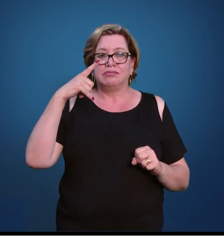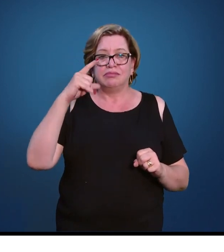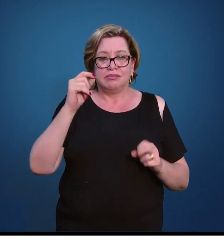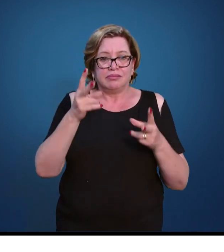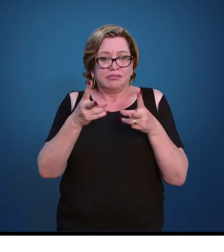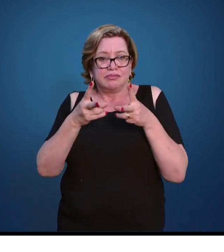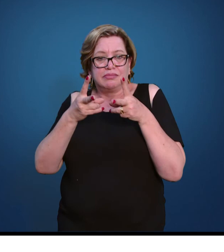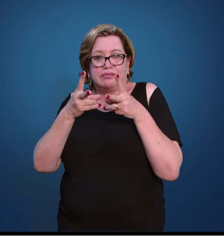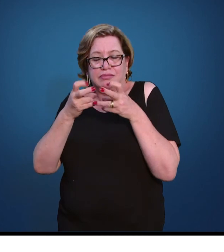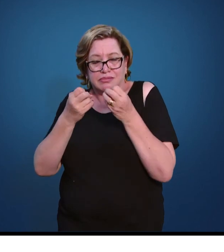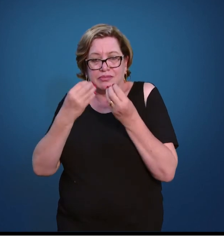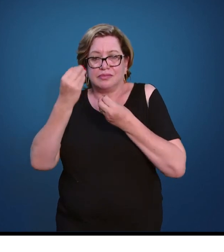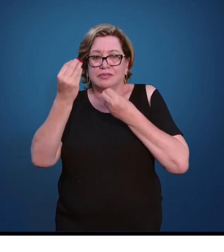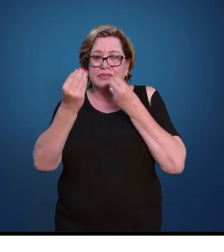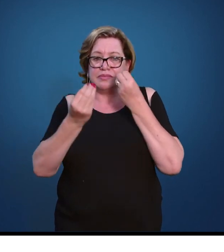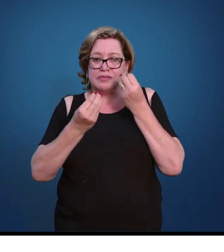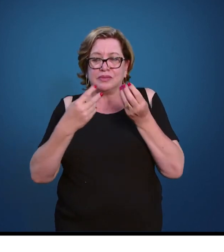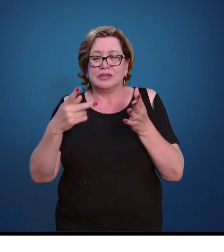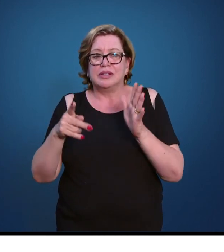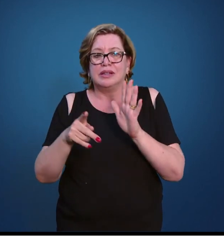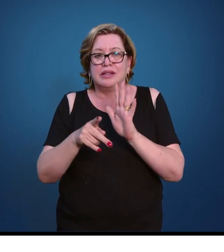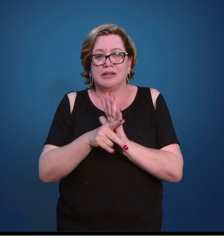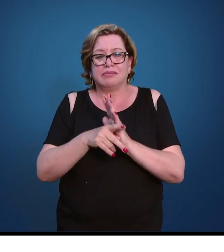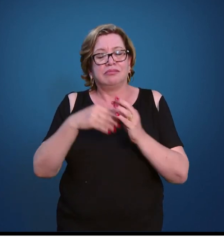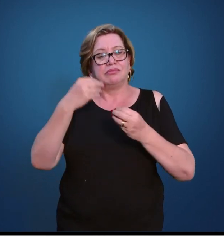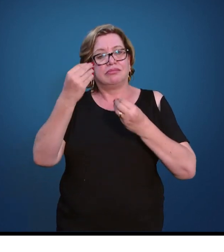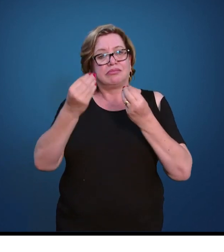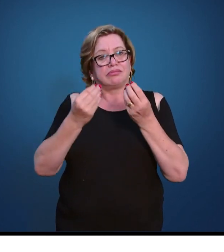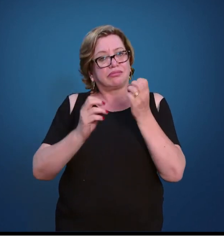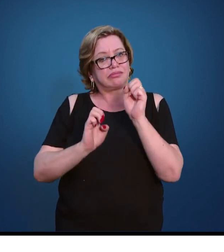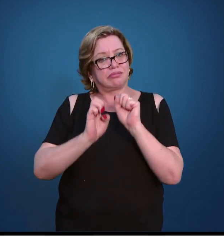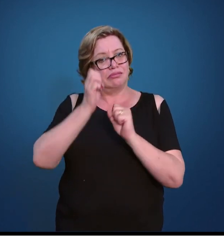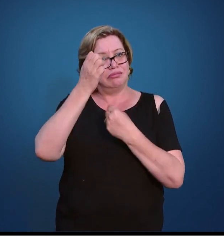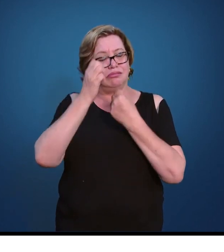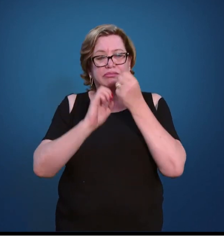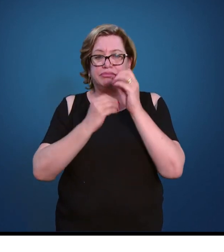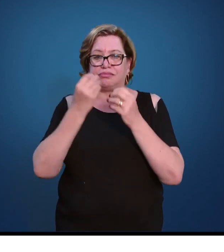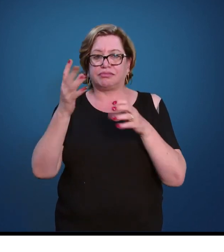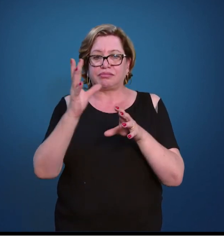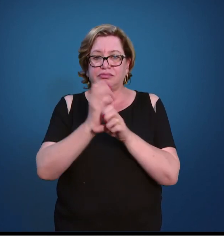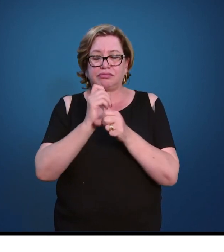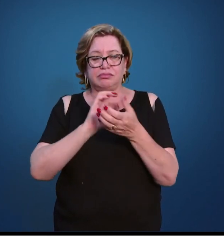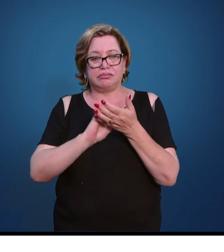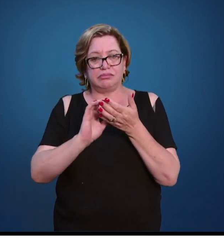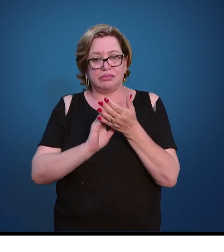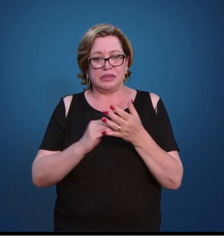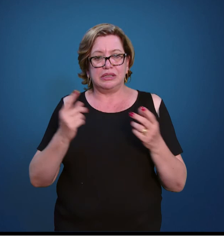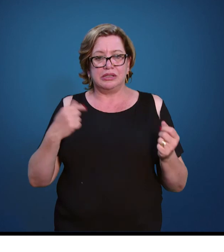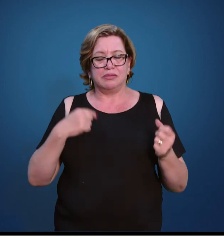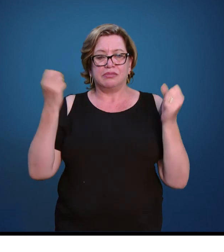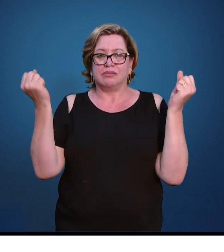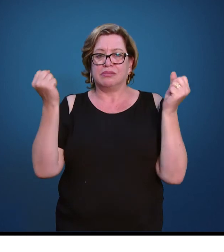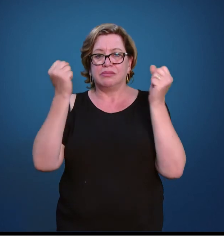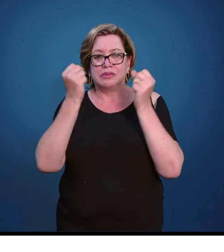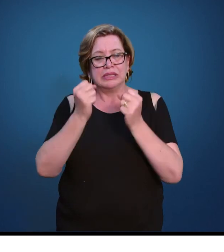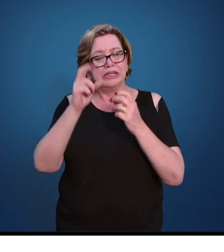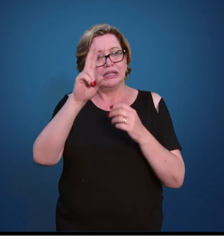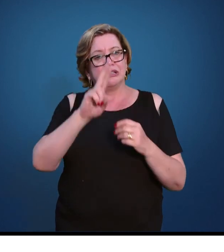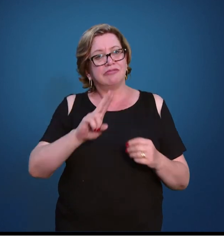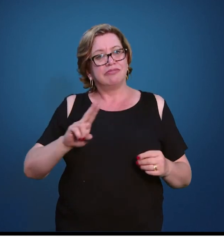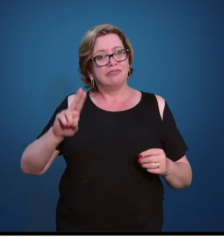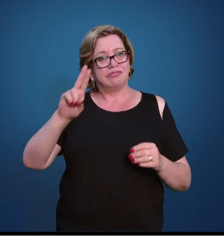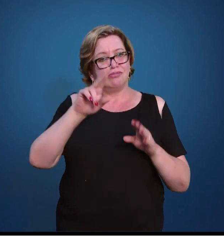buscar informação, retirar informação da minha demonstração contábil que possam ser úteis para que eu